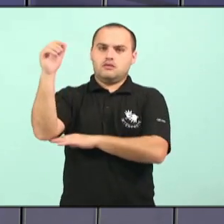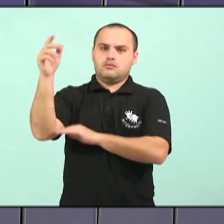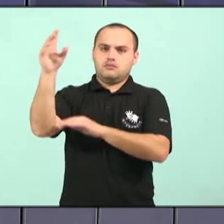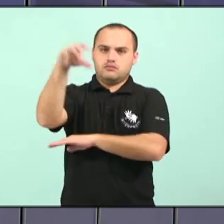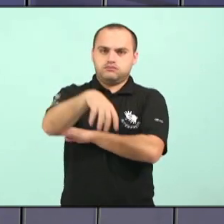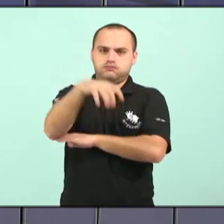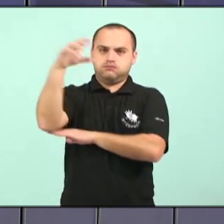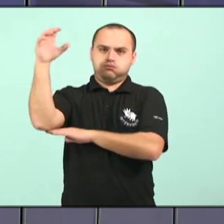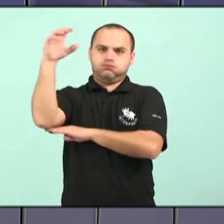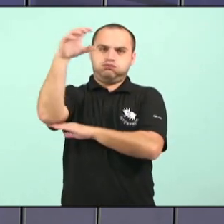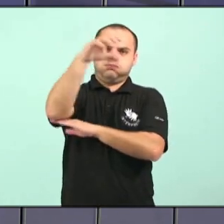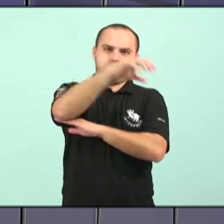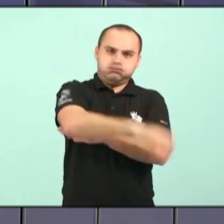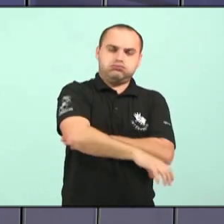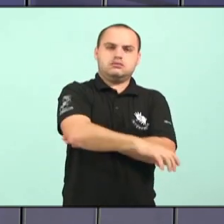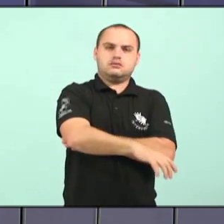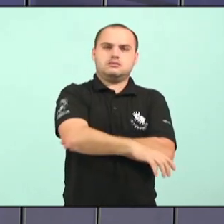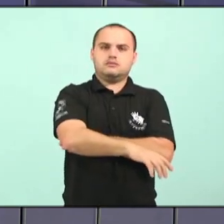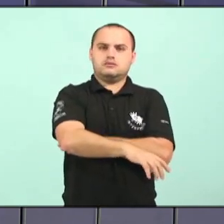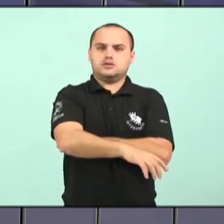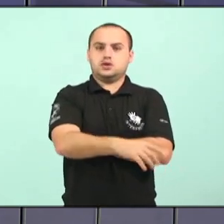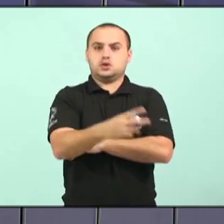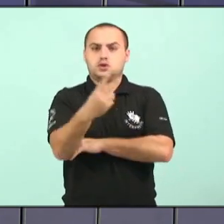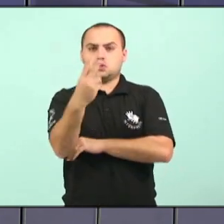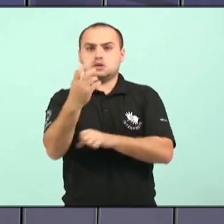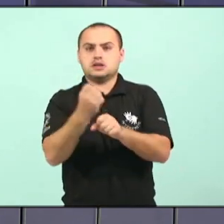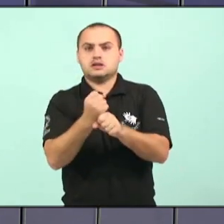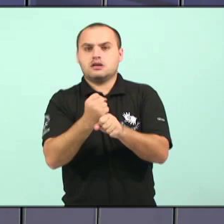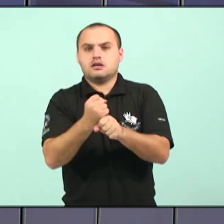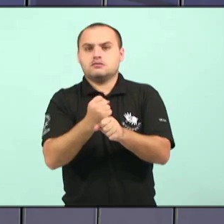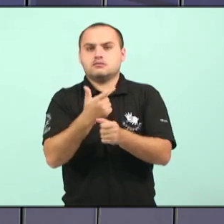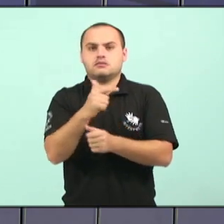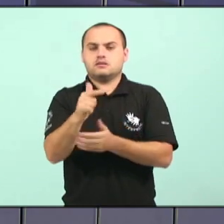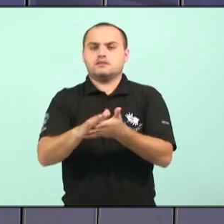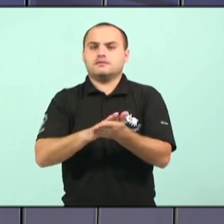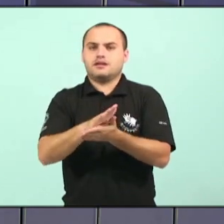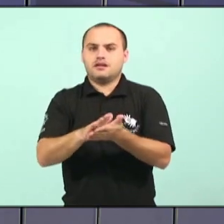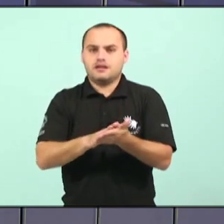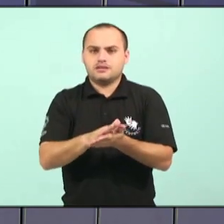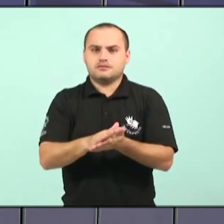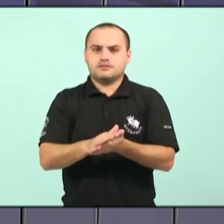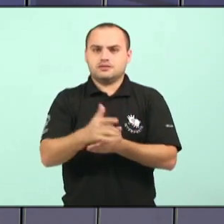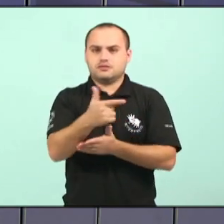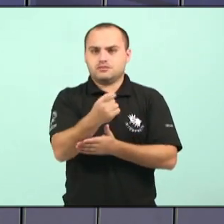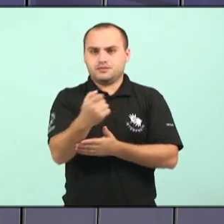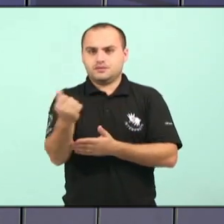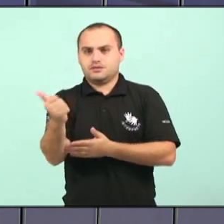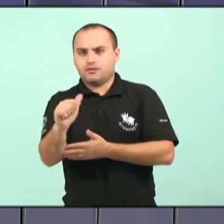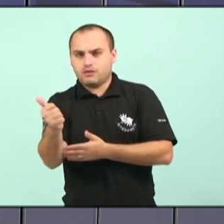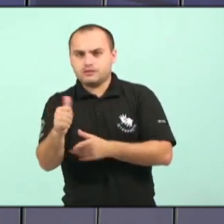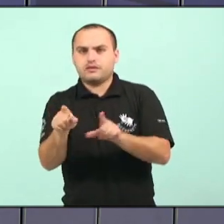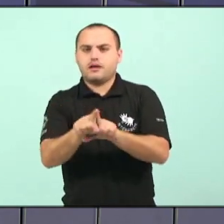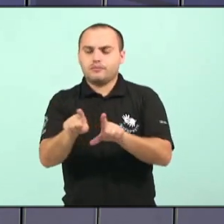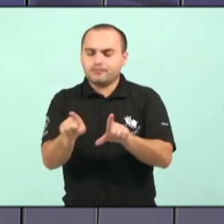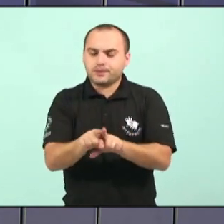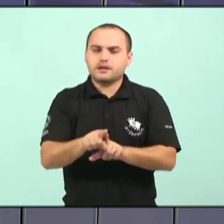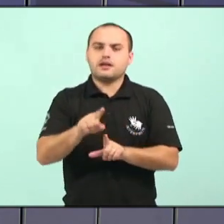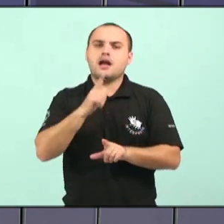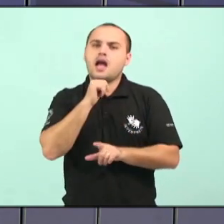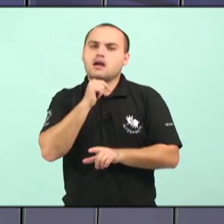porto 2 anos sem operação, que em 2011 houve uma ruptura do cais também por causa da correnteza,